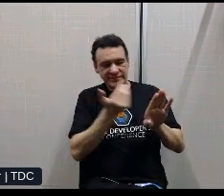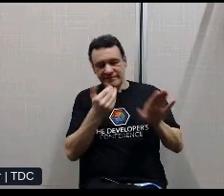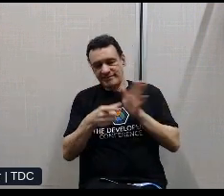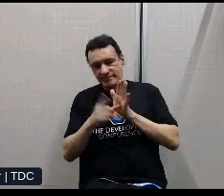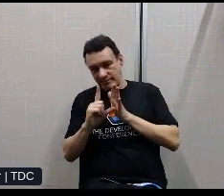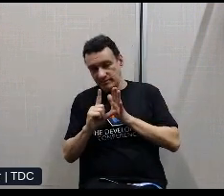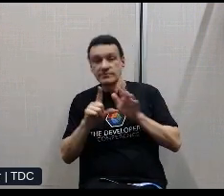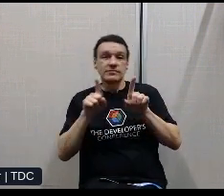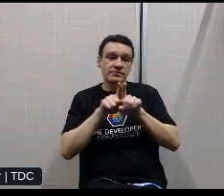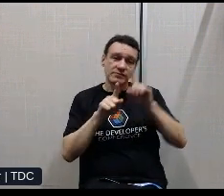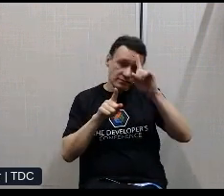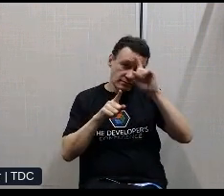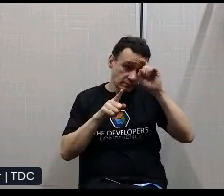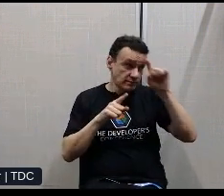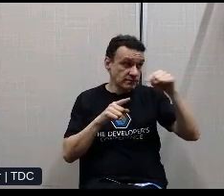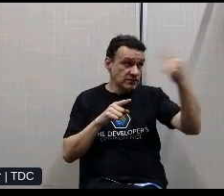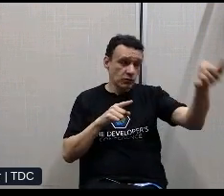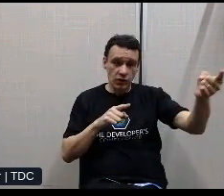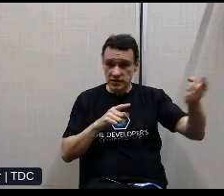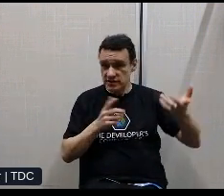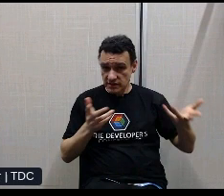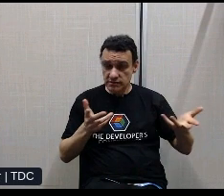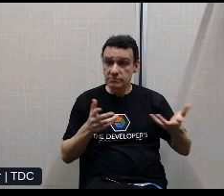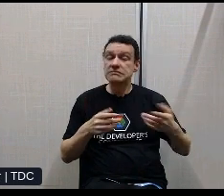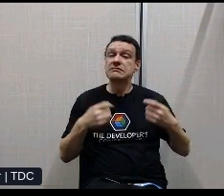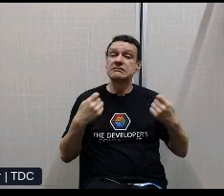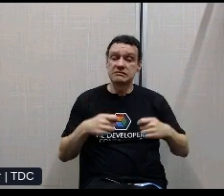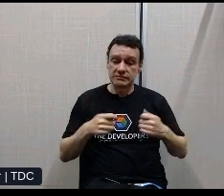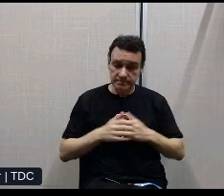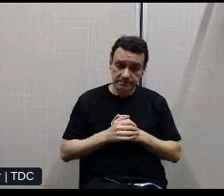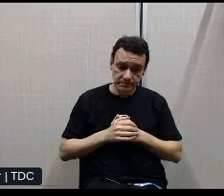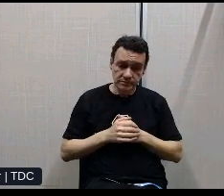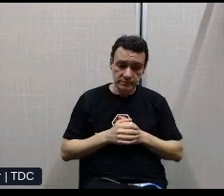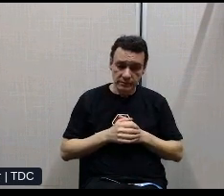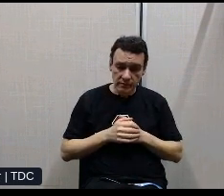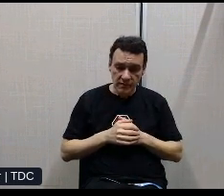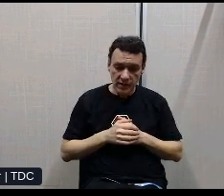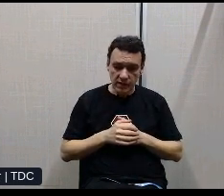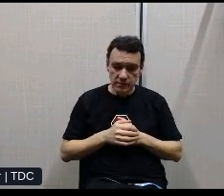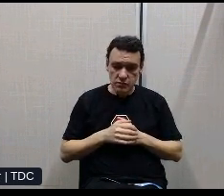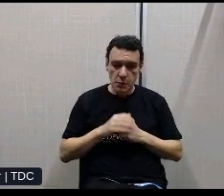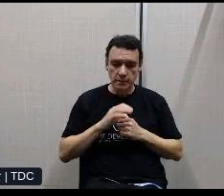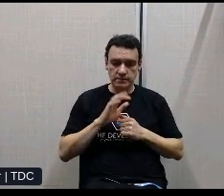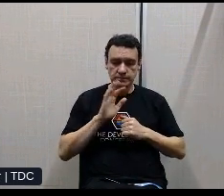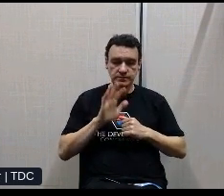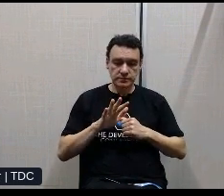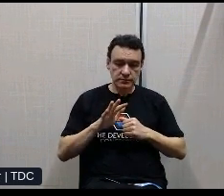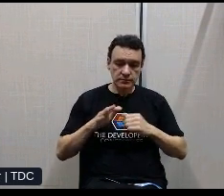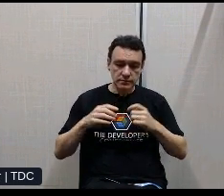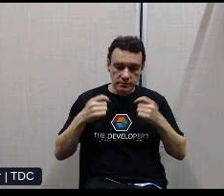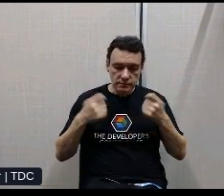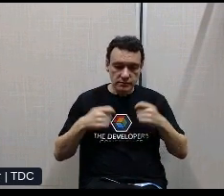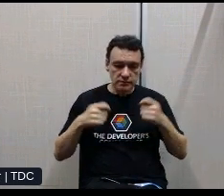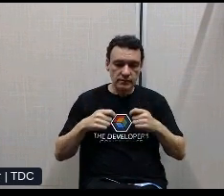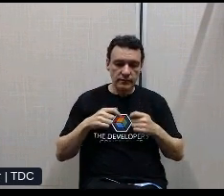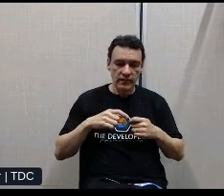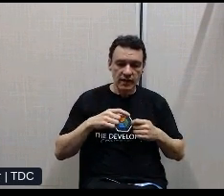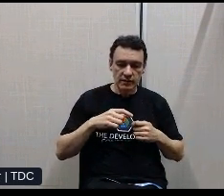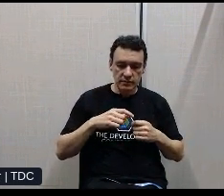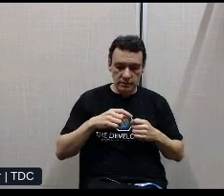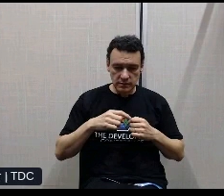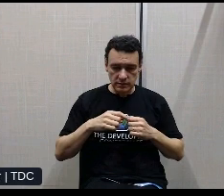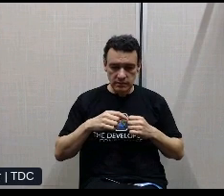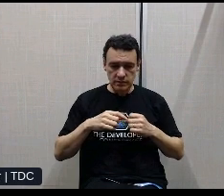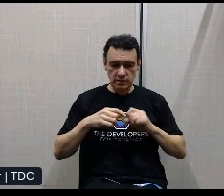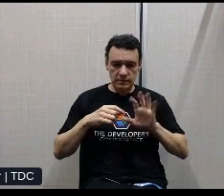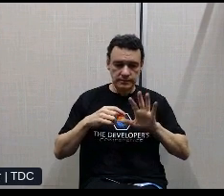de construir isso, costurar isso, certificando-nos de que estamos cuidando e entendendo o contexto, então,